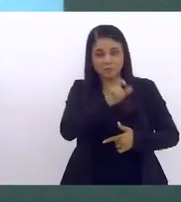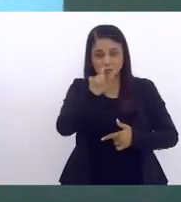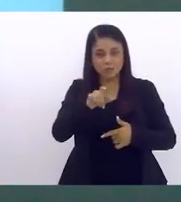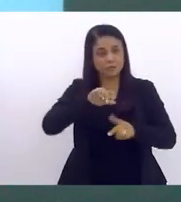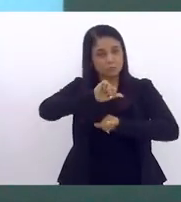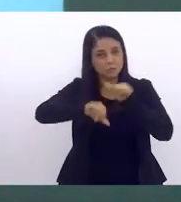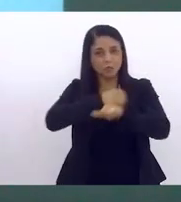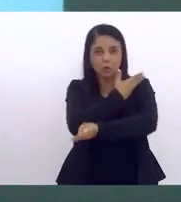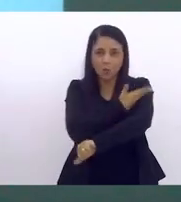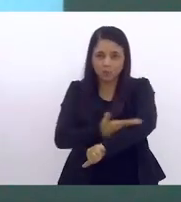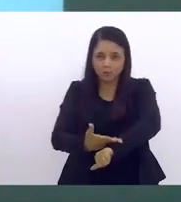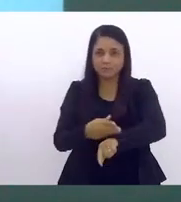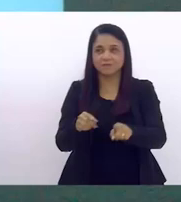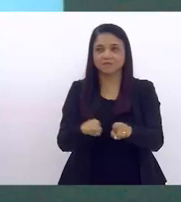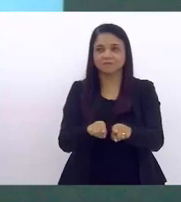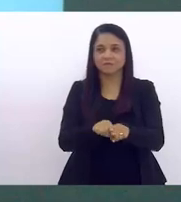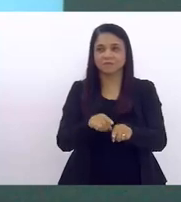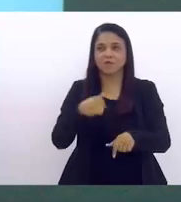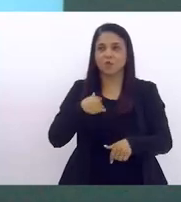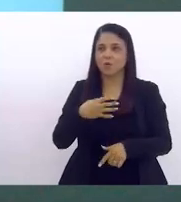comportamentos.